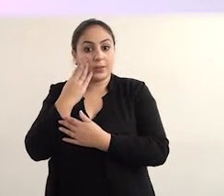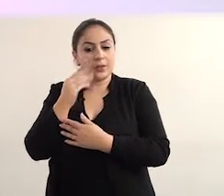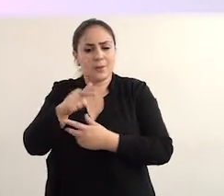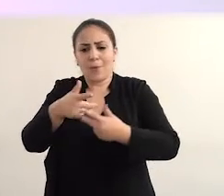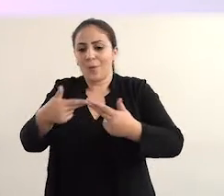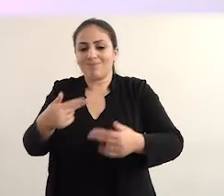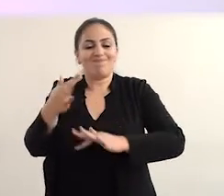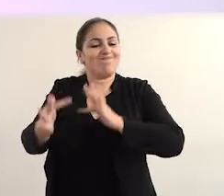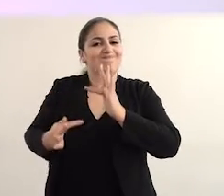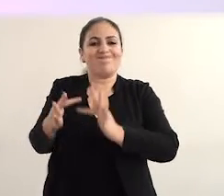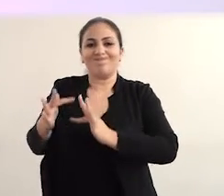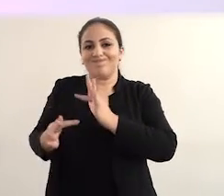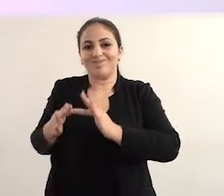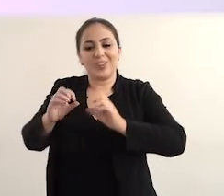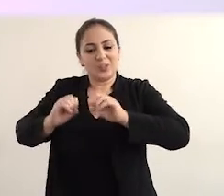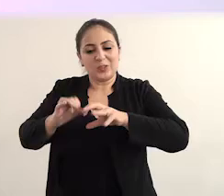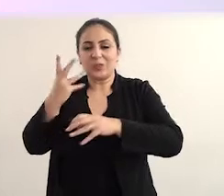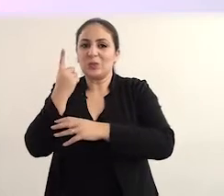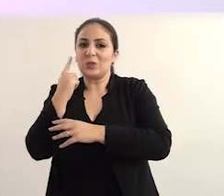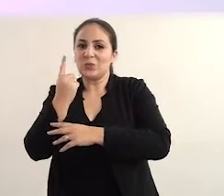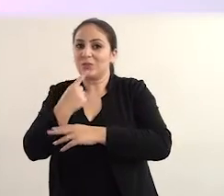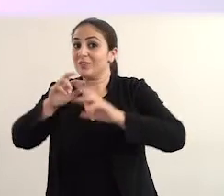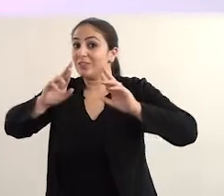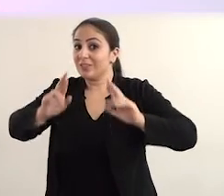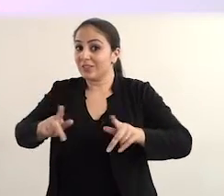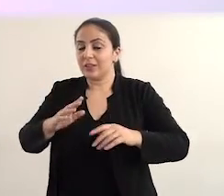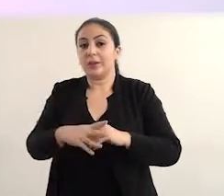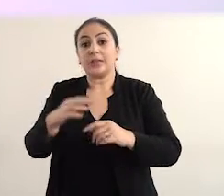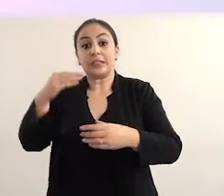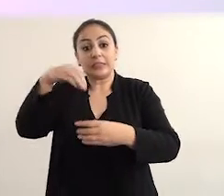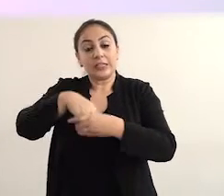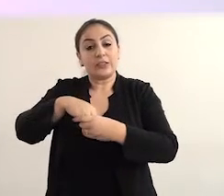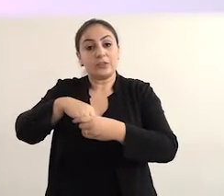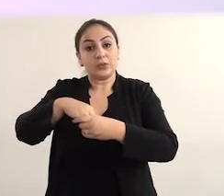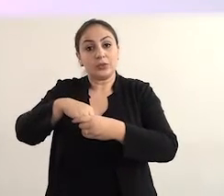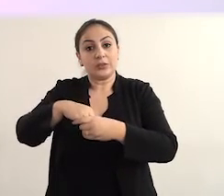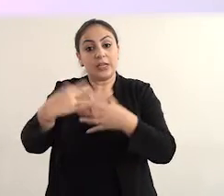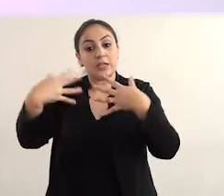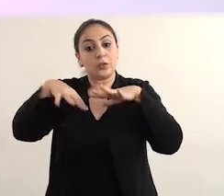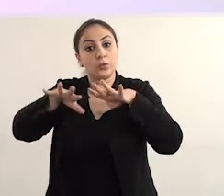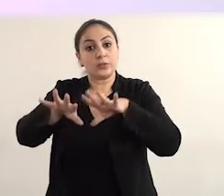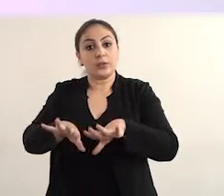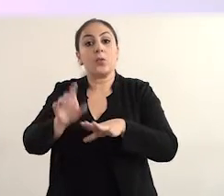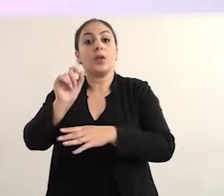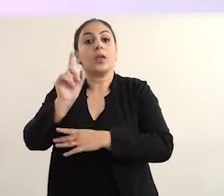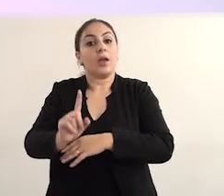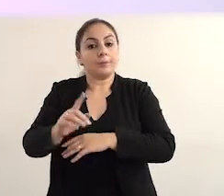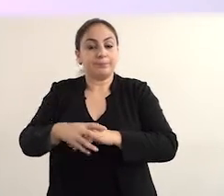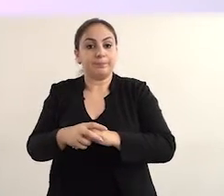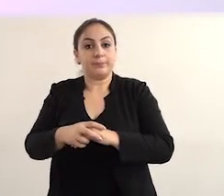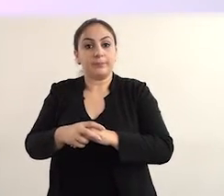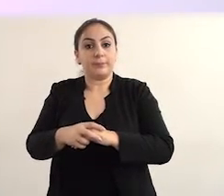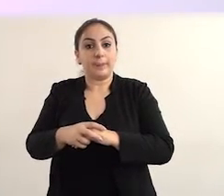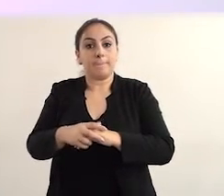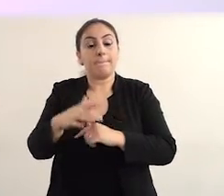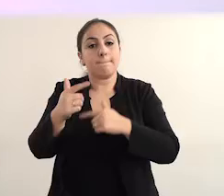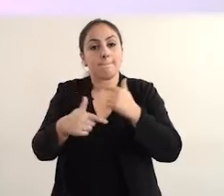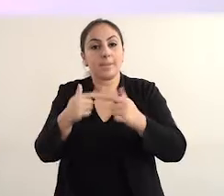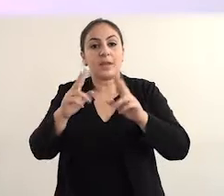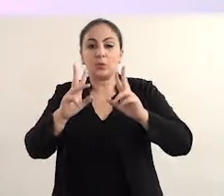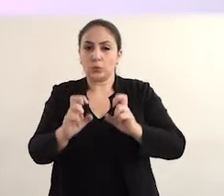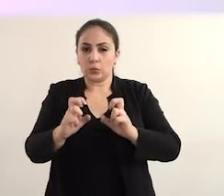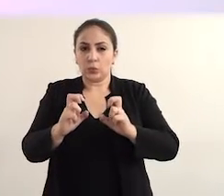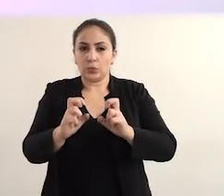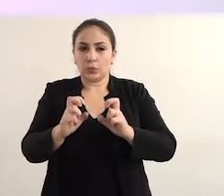coisa que não funciona com a educação de surdos. Porque dentro da perspectiva inclusiva, o que eles vão lidar? Com a questão da